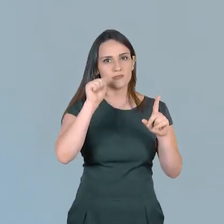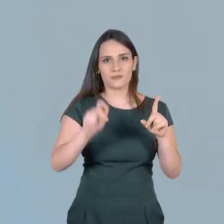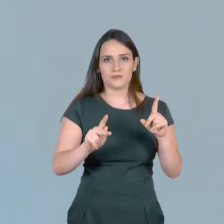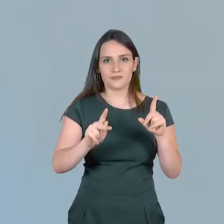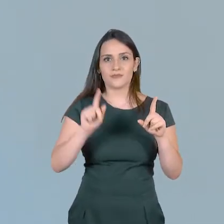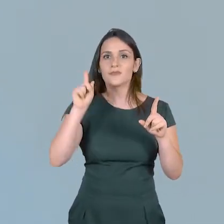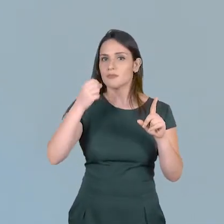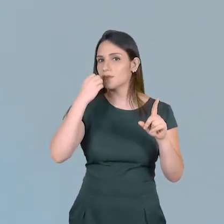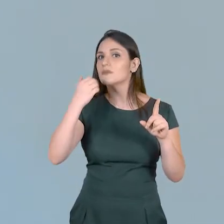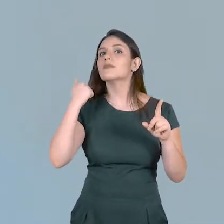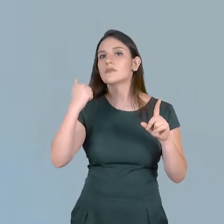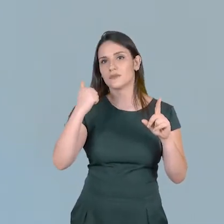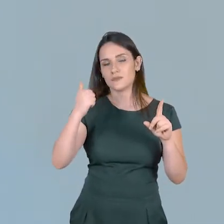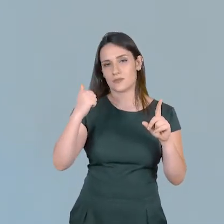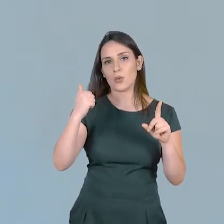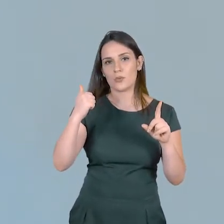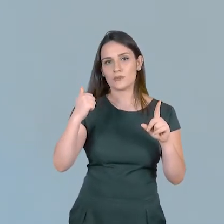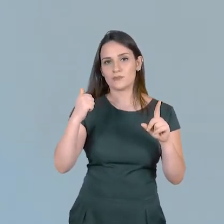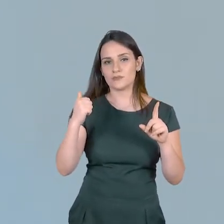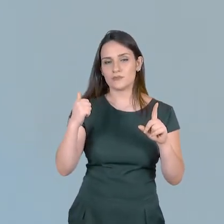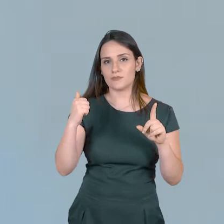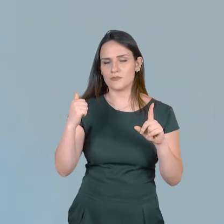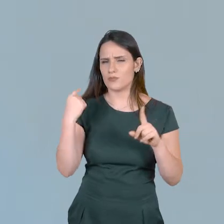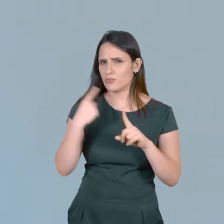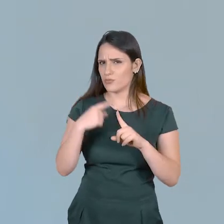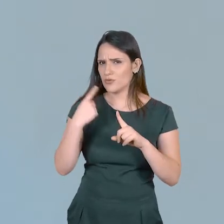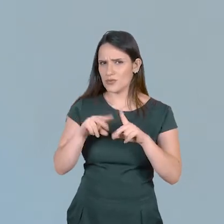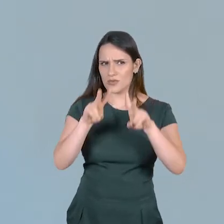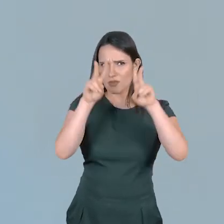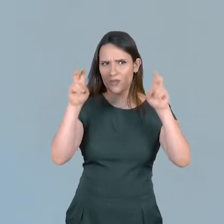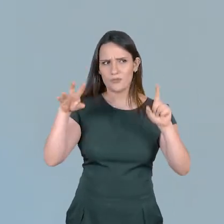ponto positivo de tudo isso. Porque, na minha